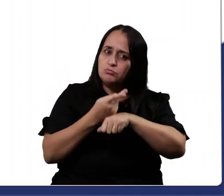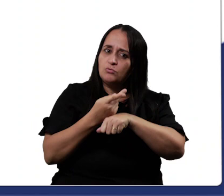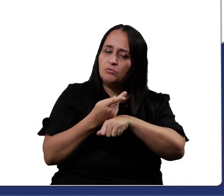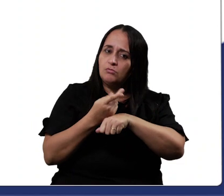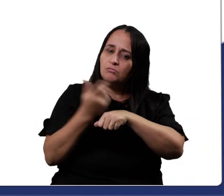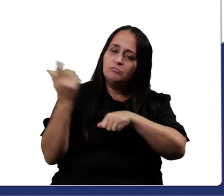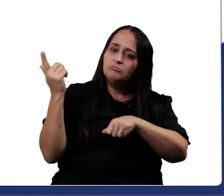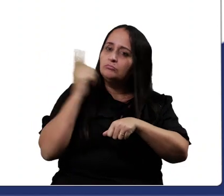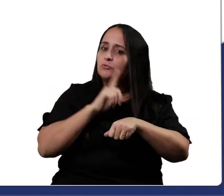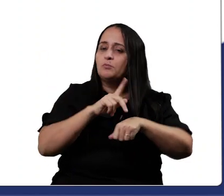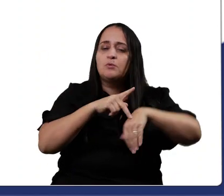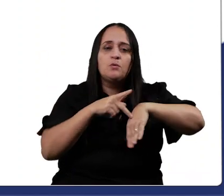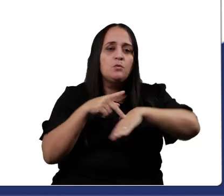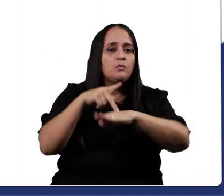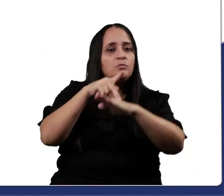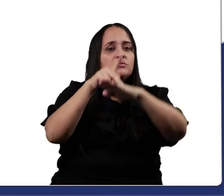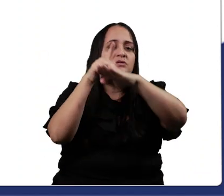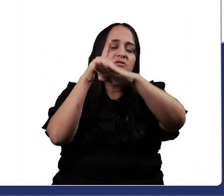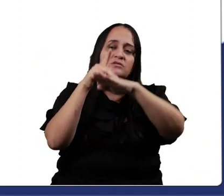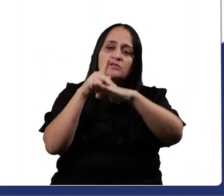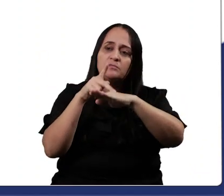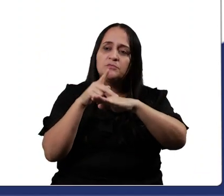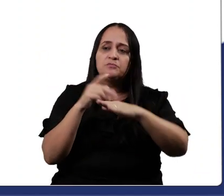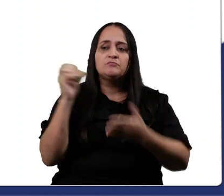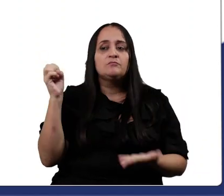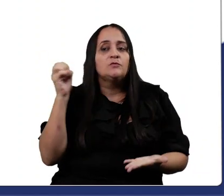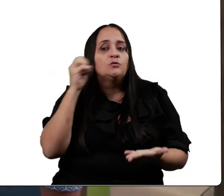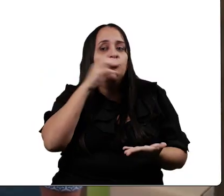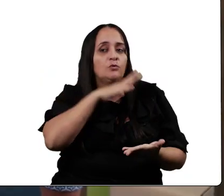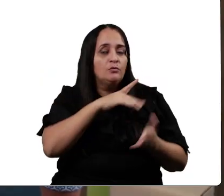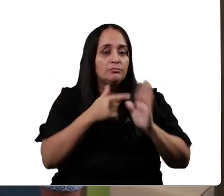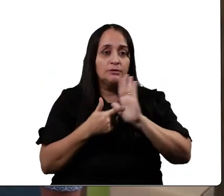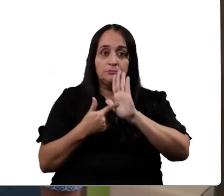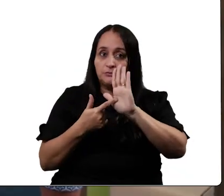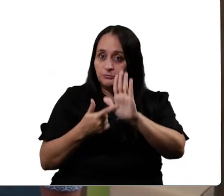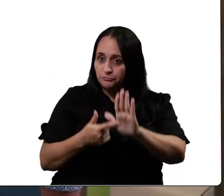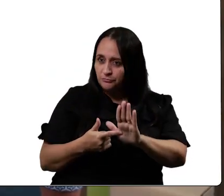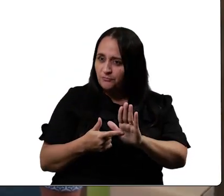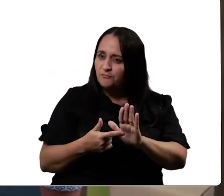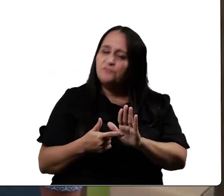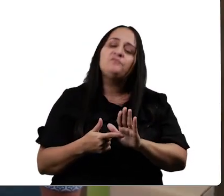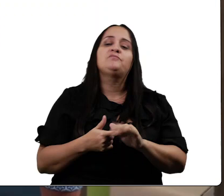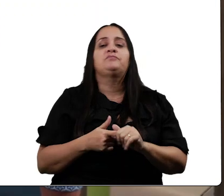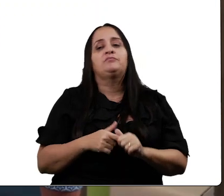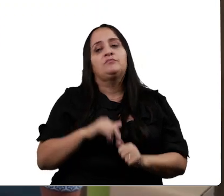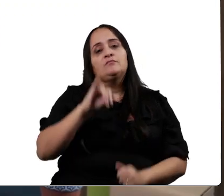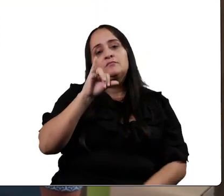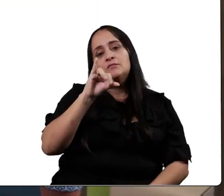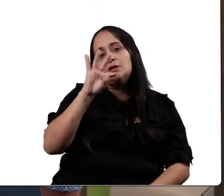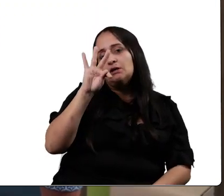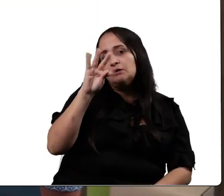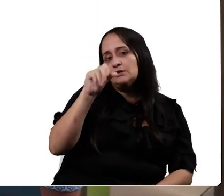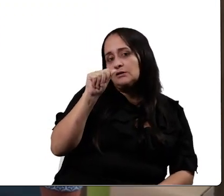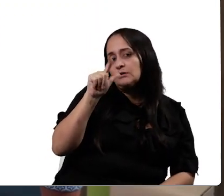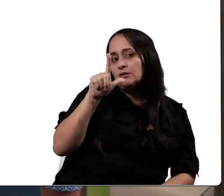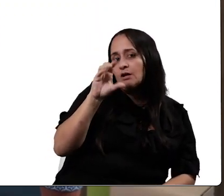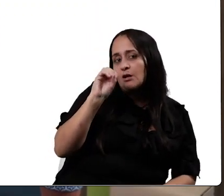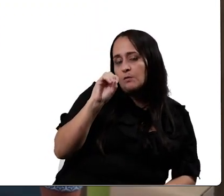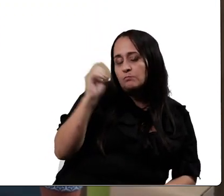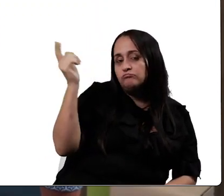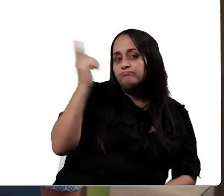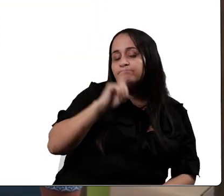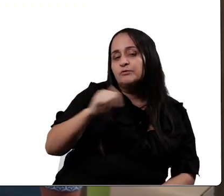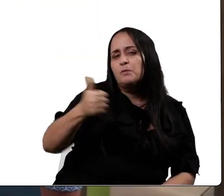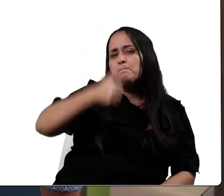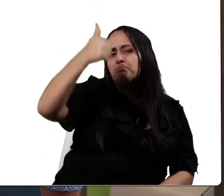surf, modalidade que estreou nesta Olimpíada. Então, o texto está dizendo que Ítalo, ele foi o primeiro campeão